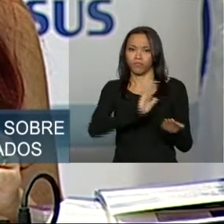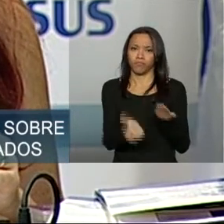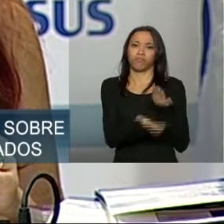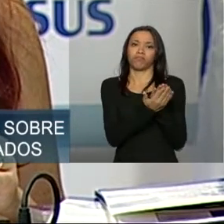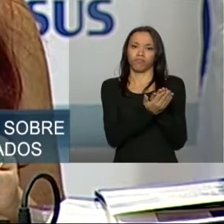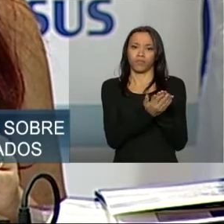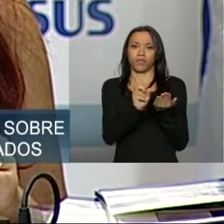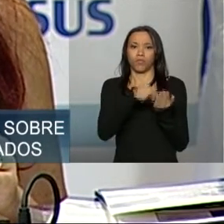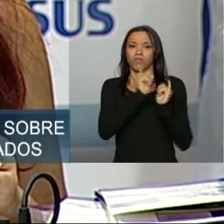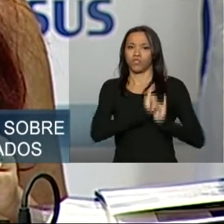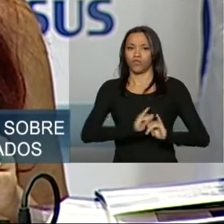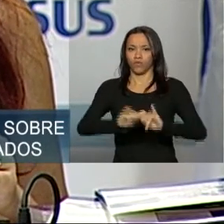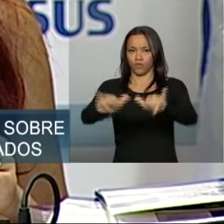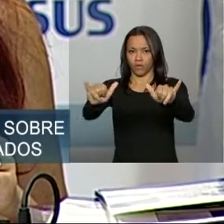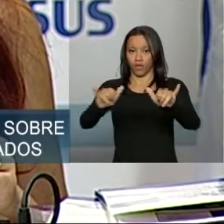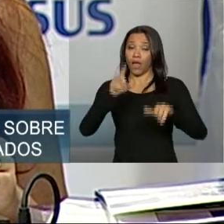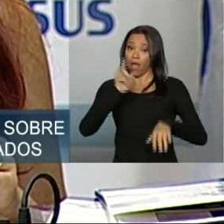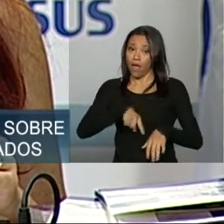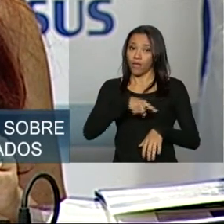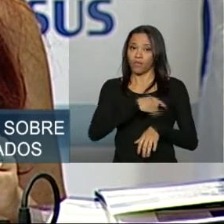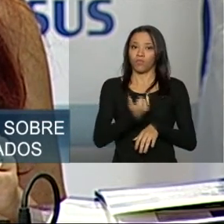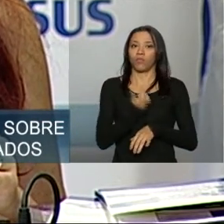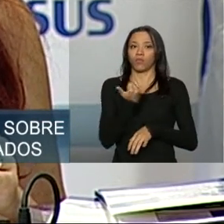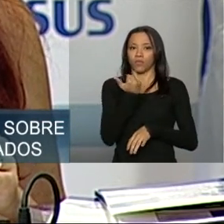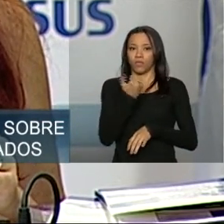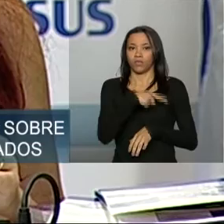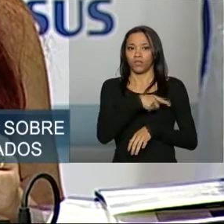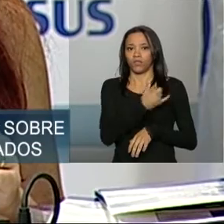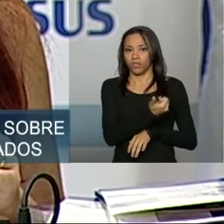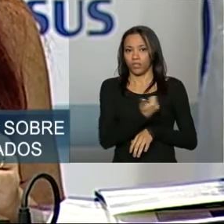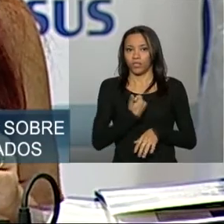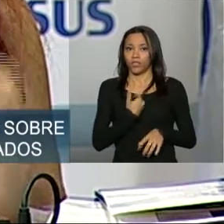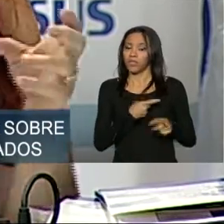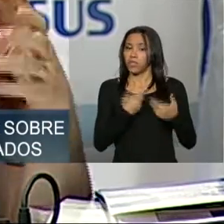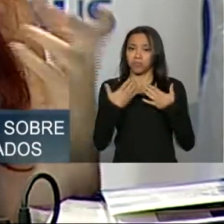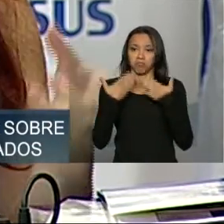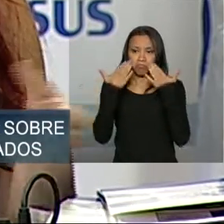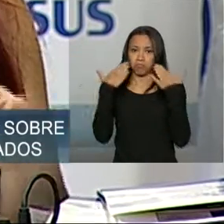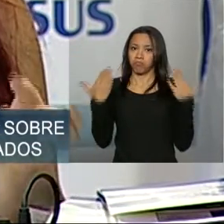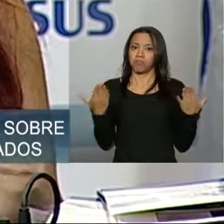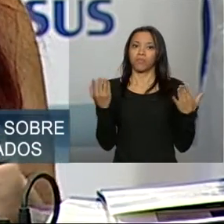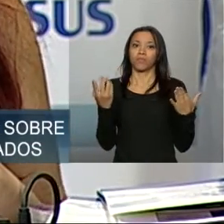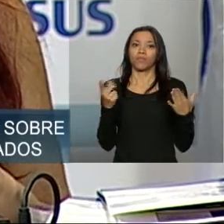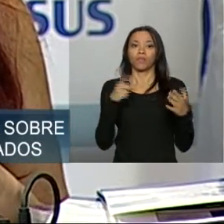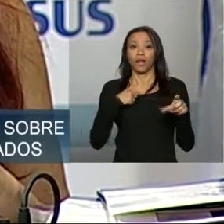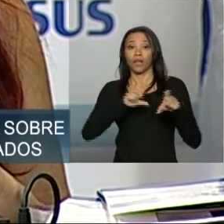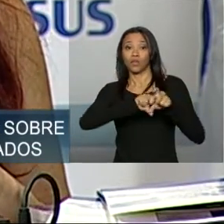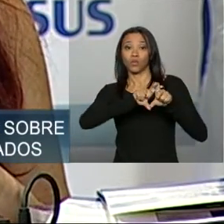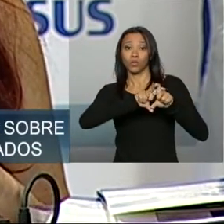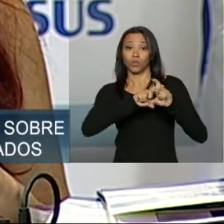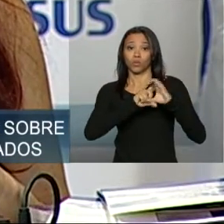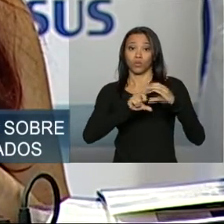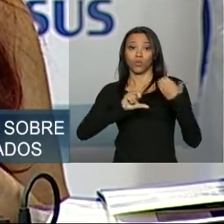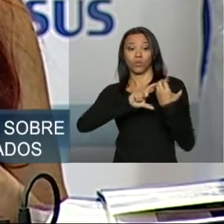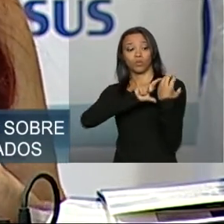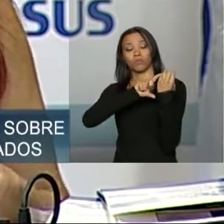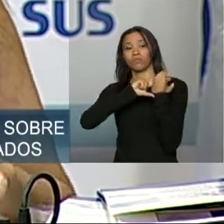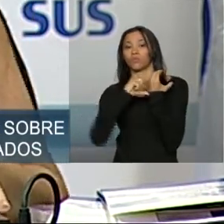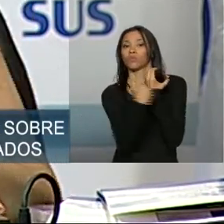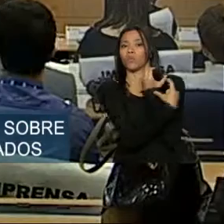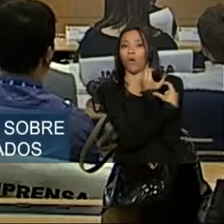esse dado também é importante falar, que é um dado da rotulagem nutricional, um dado público que está no rótulo de cada um dos